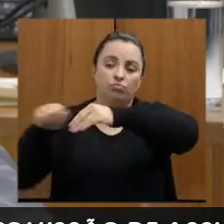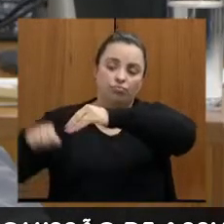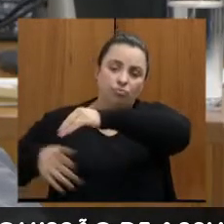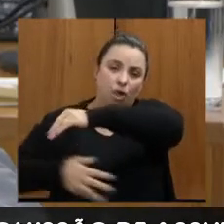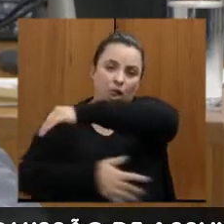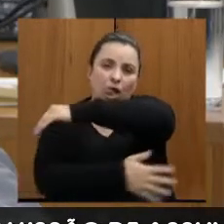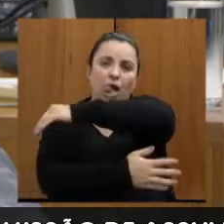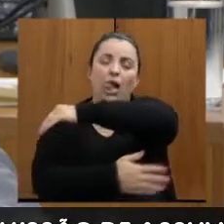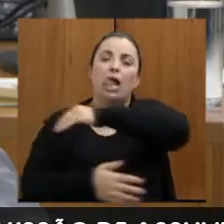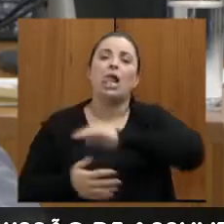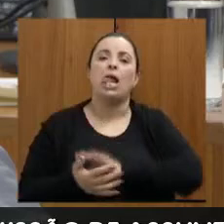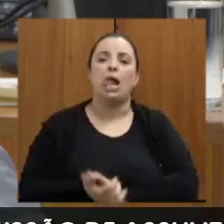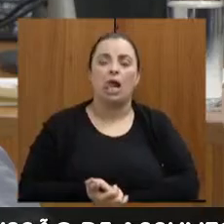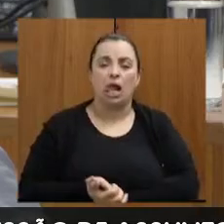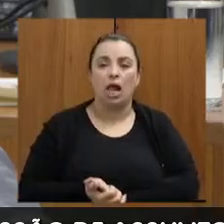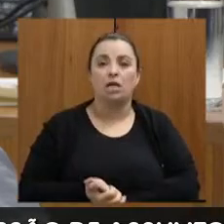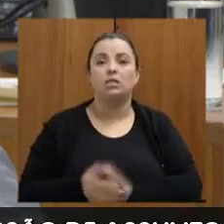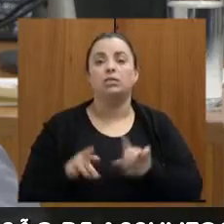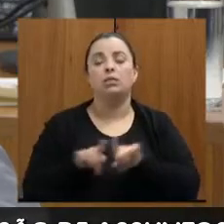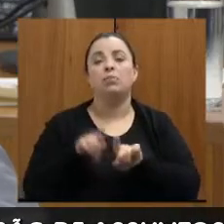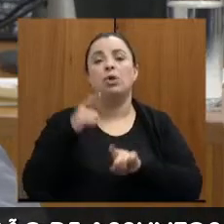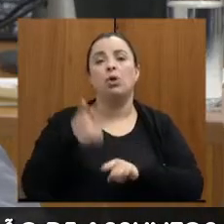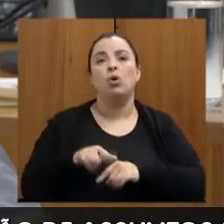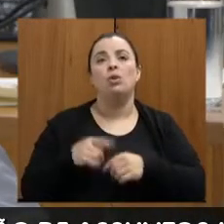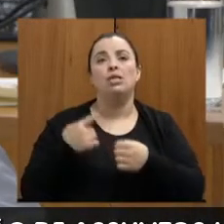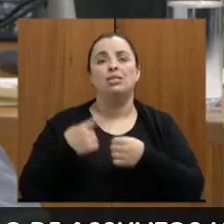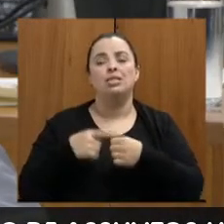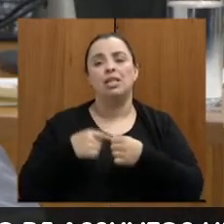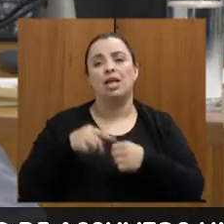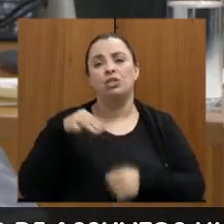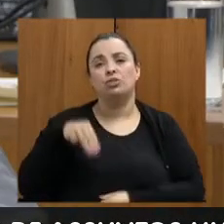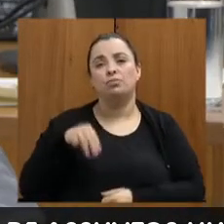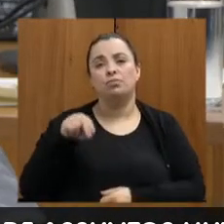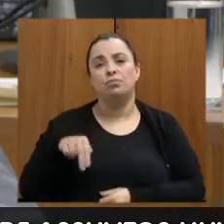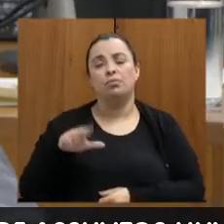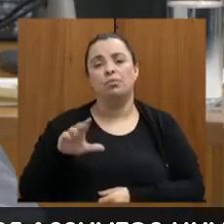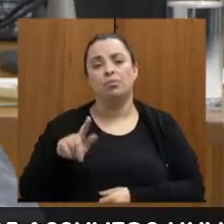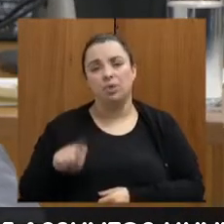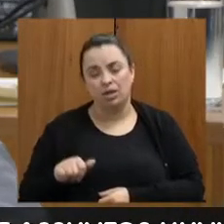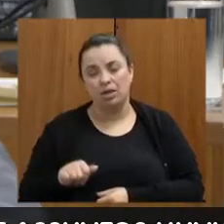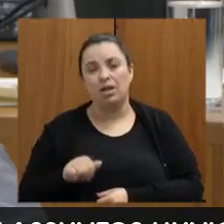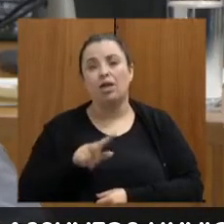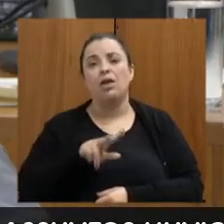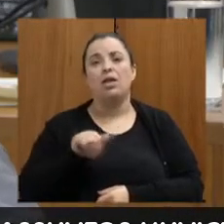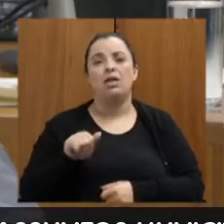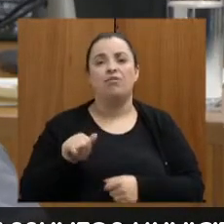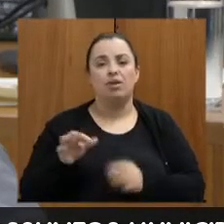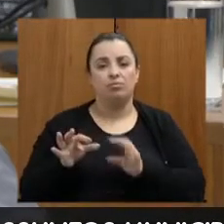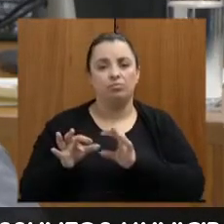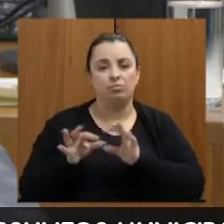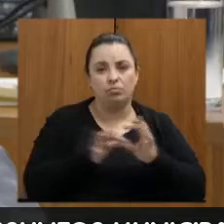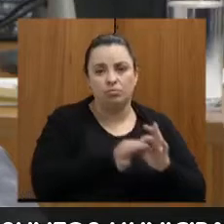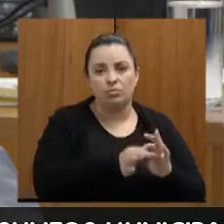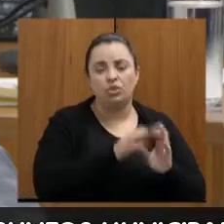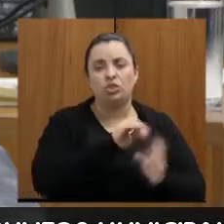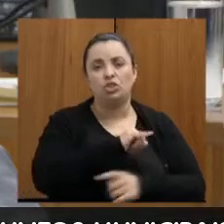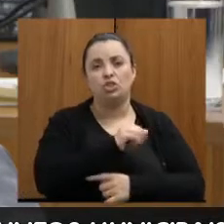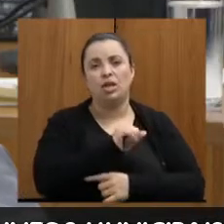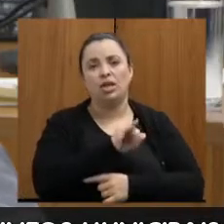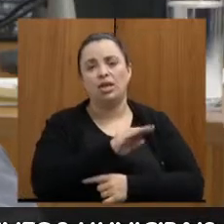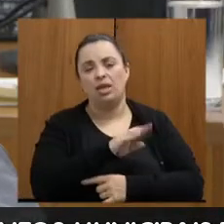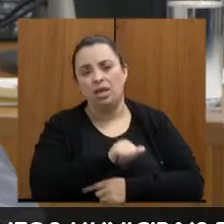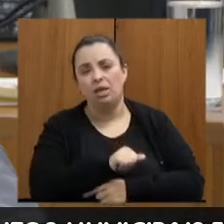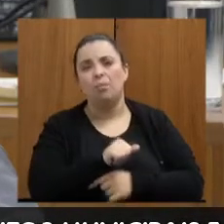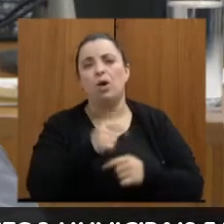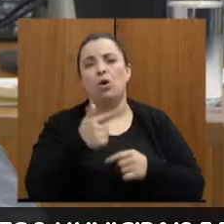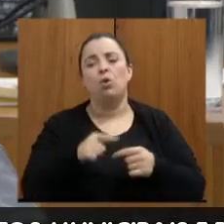EA outra de manga também né manga que vai ligar né a Jaíba Matias Cardoso